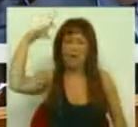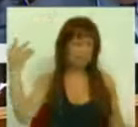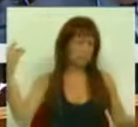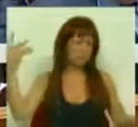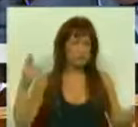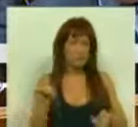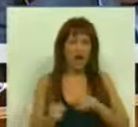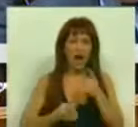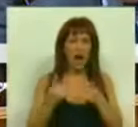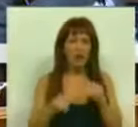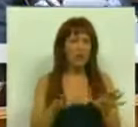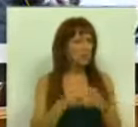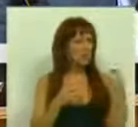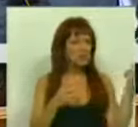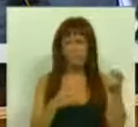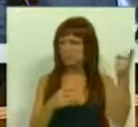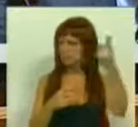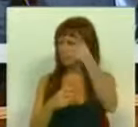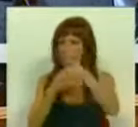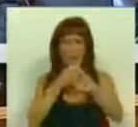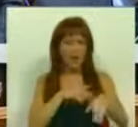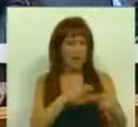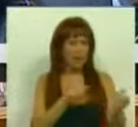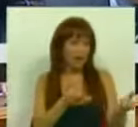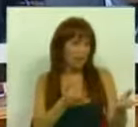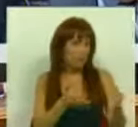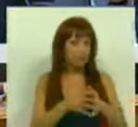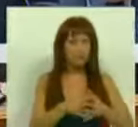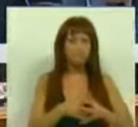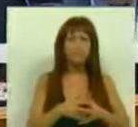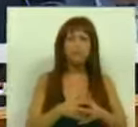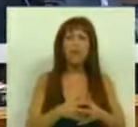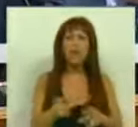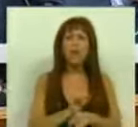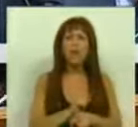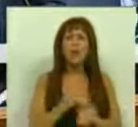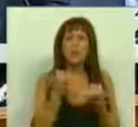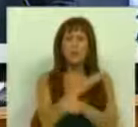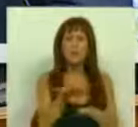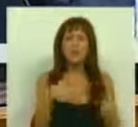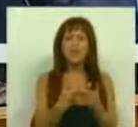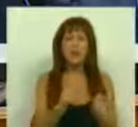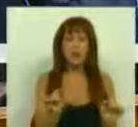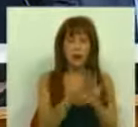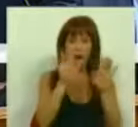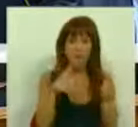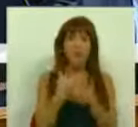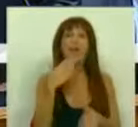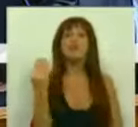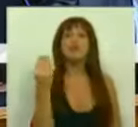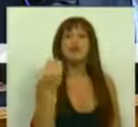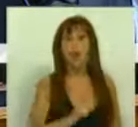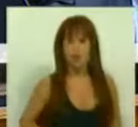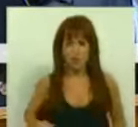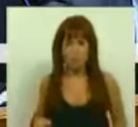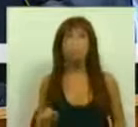até, com que alguns grupos parlamentares abordaram esta matéria. Desde logo uma mensagem que é clara para os